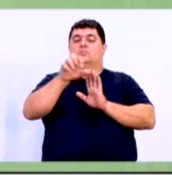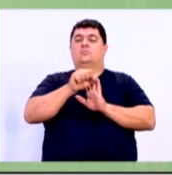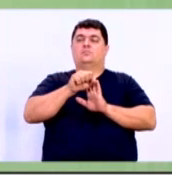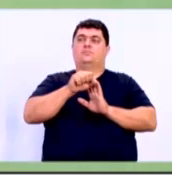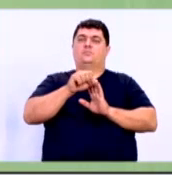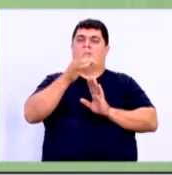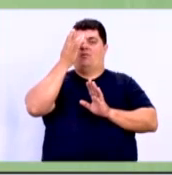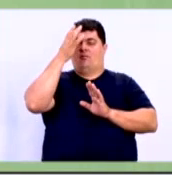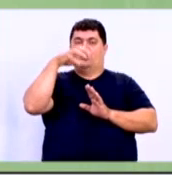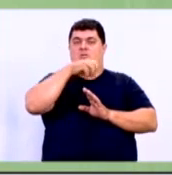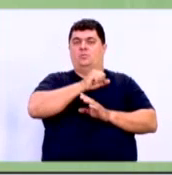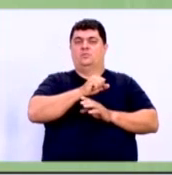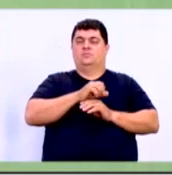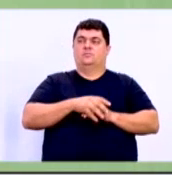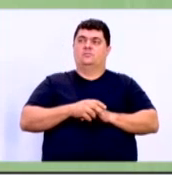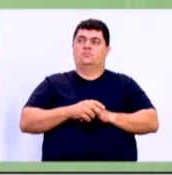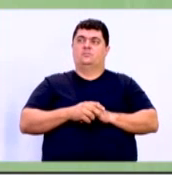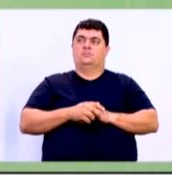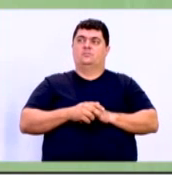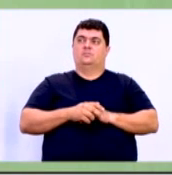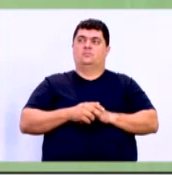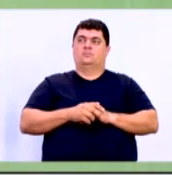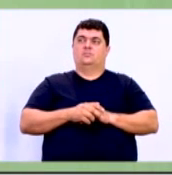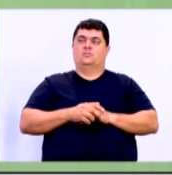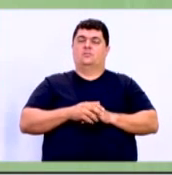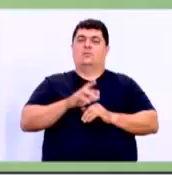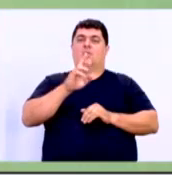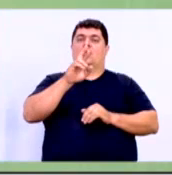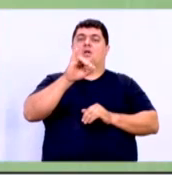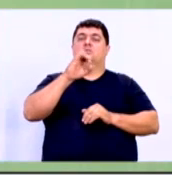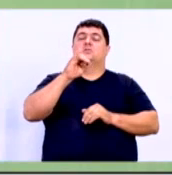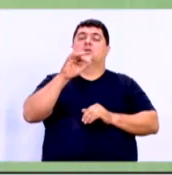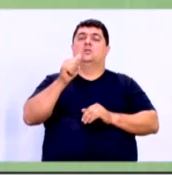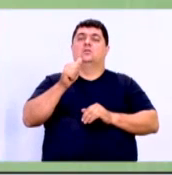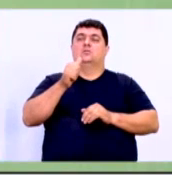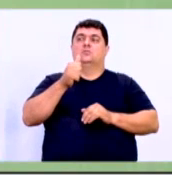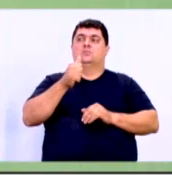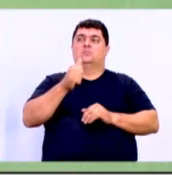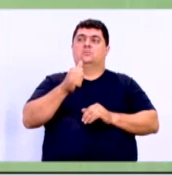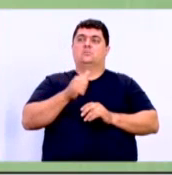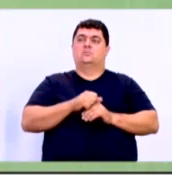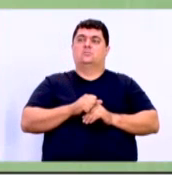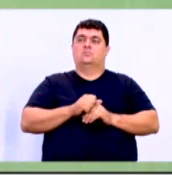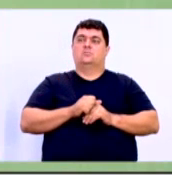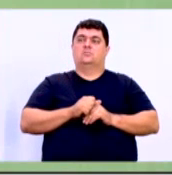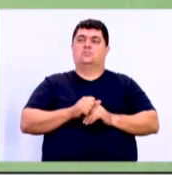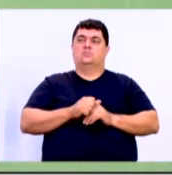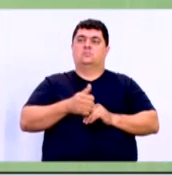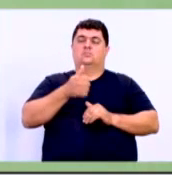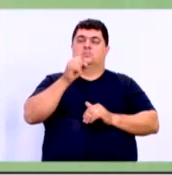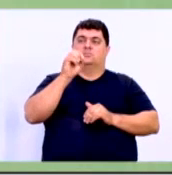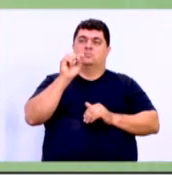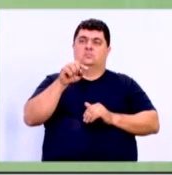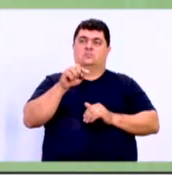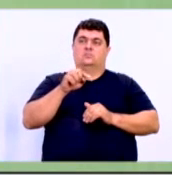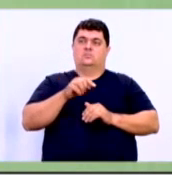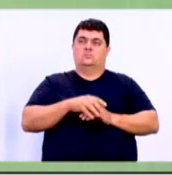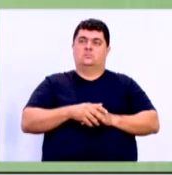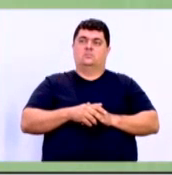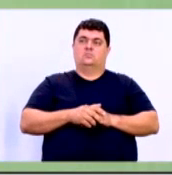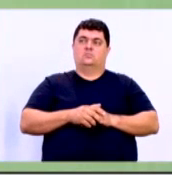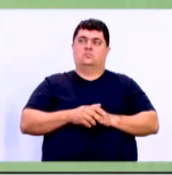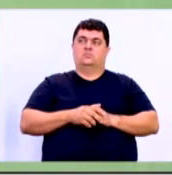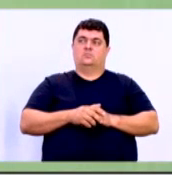Agora vai ficar mais fácil, né? Qual é a receita líquida? Venda líquida vezes o valor igual